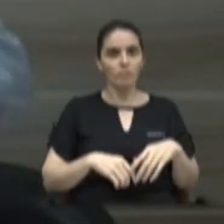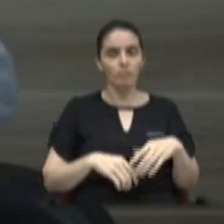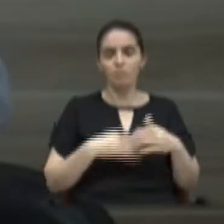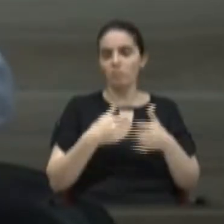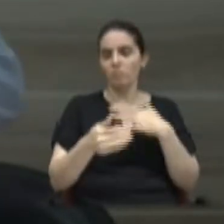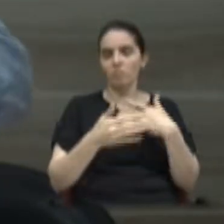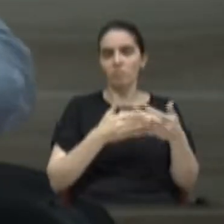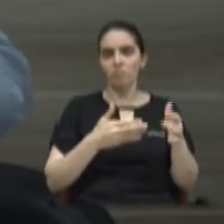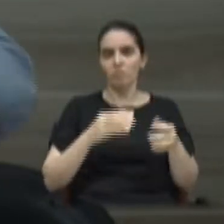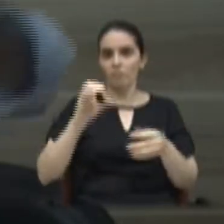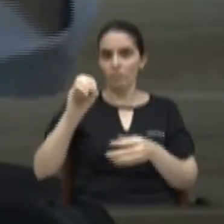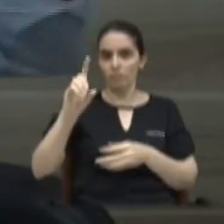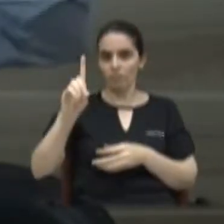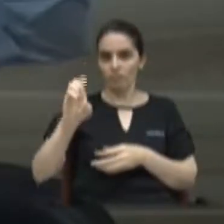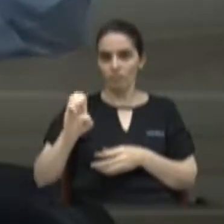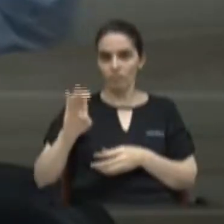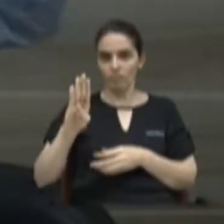Odebrecht,